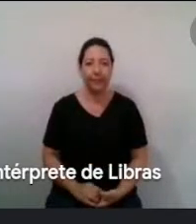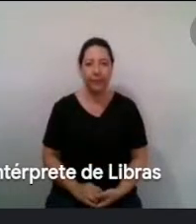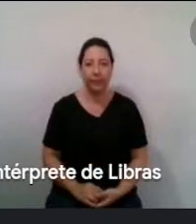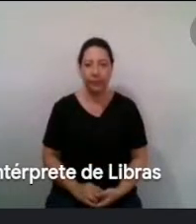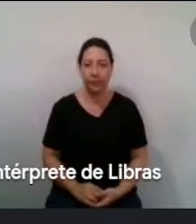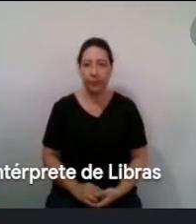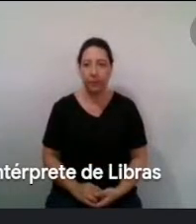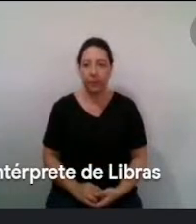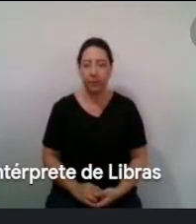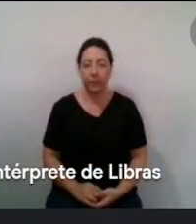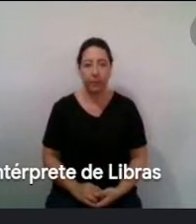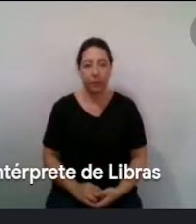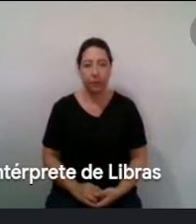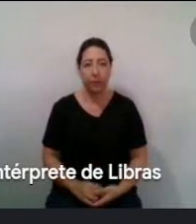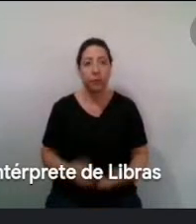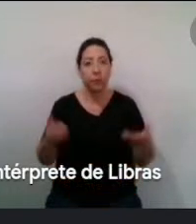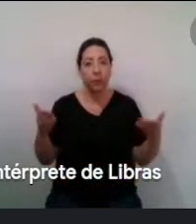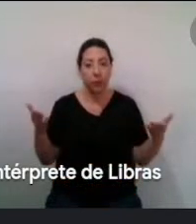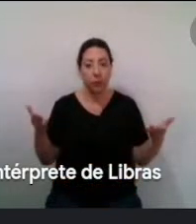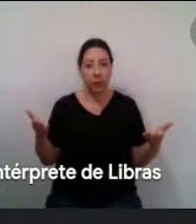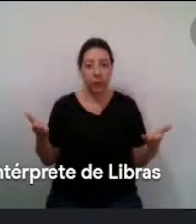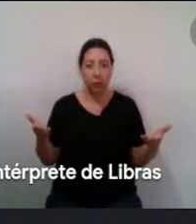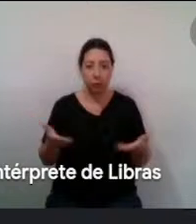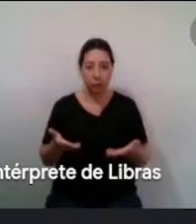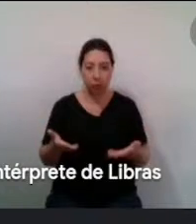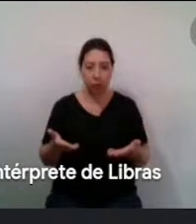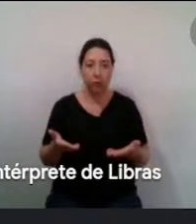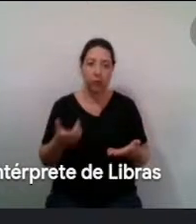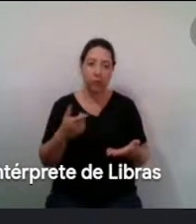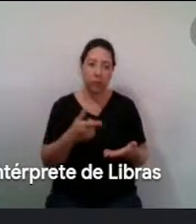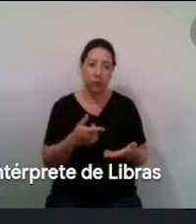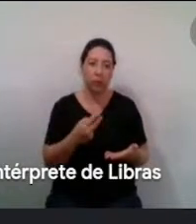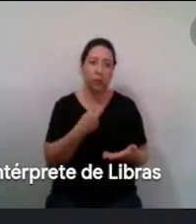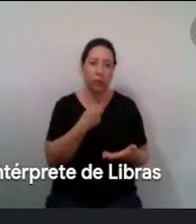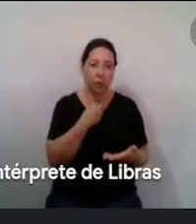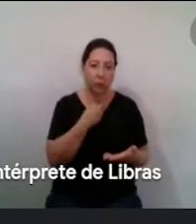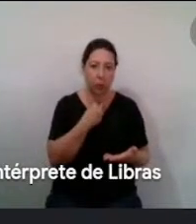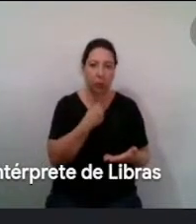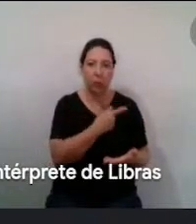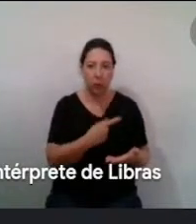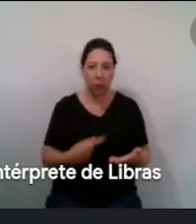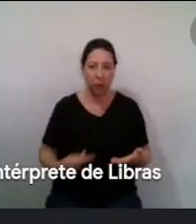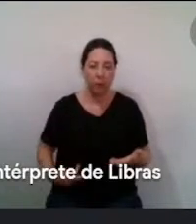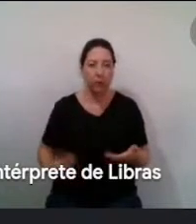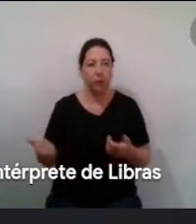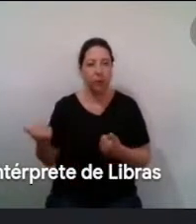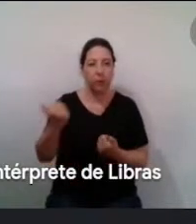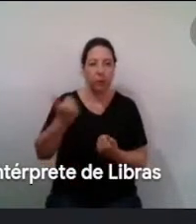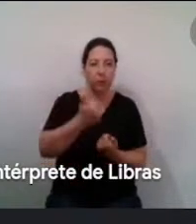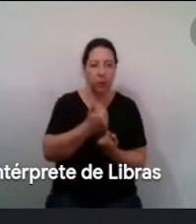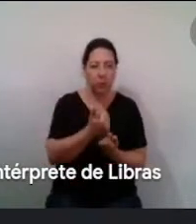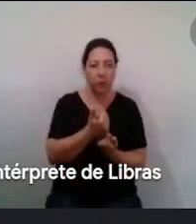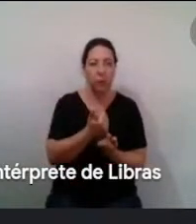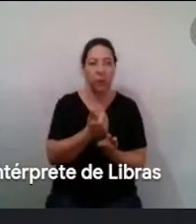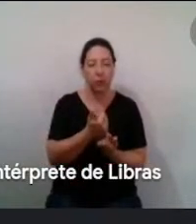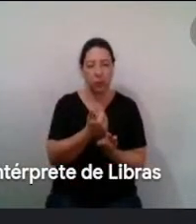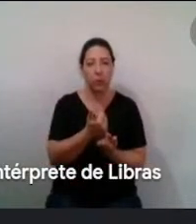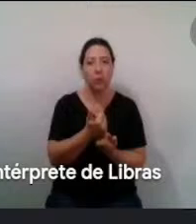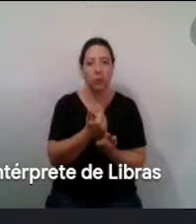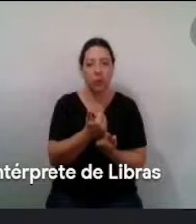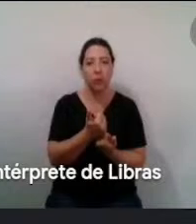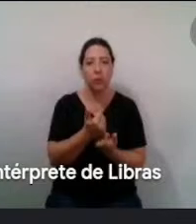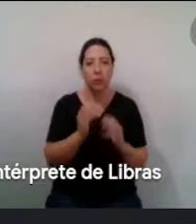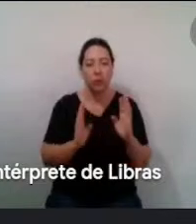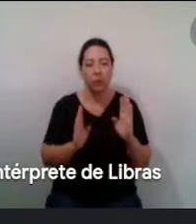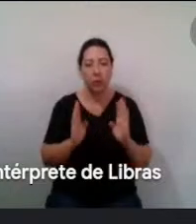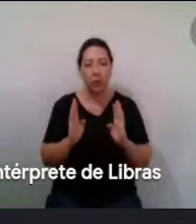Bom, então, em face do impedimento legal do ilustre presidente desta corte, assumo temporariamente a presidência com o julgamento dos